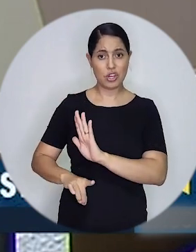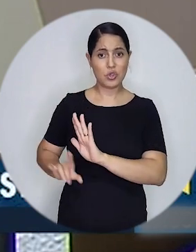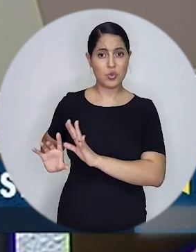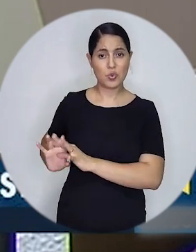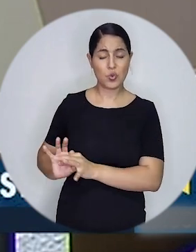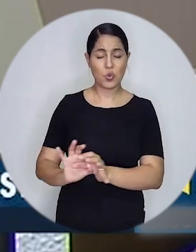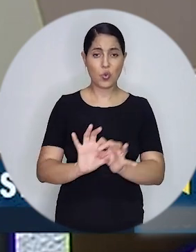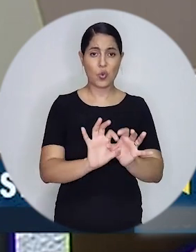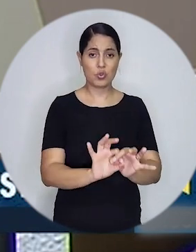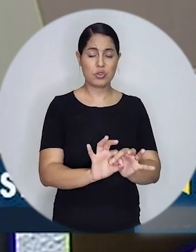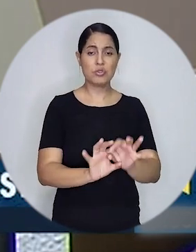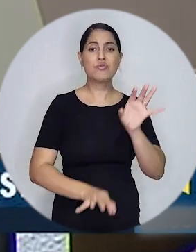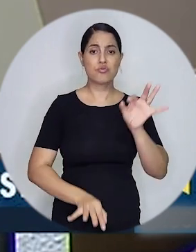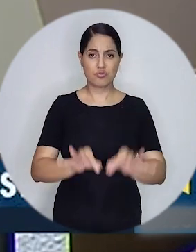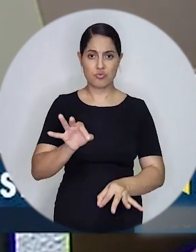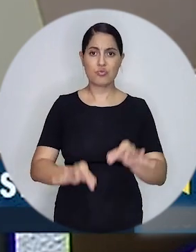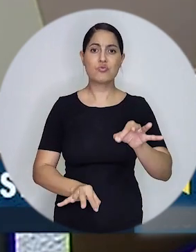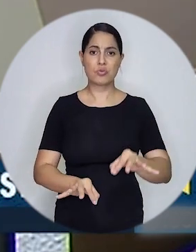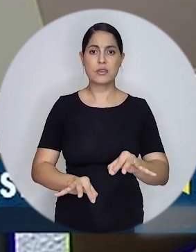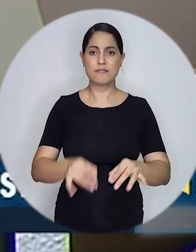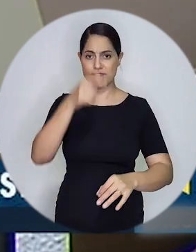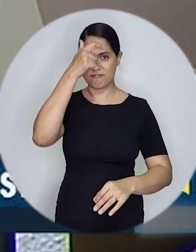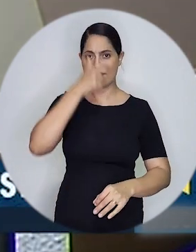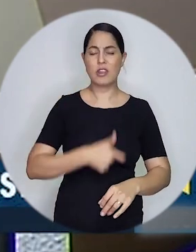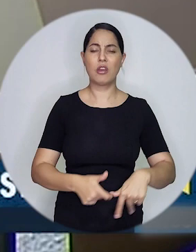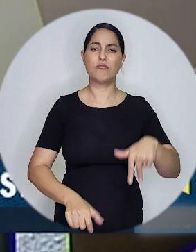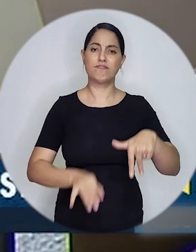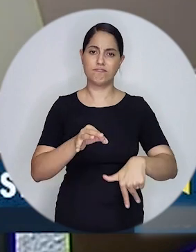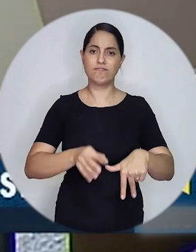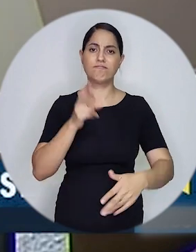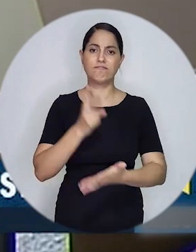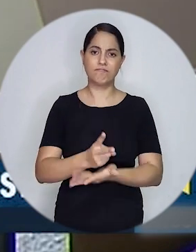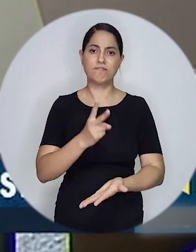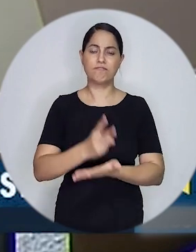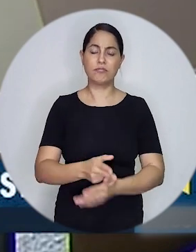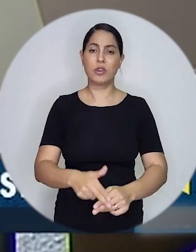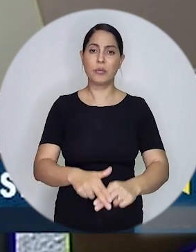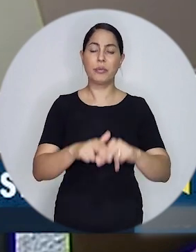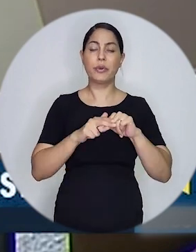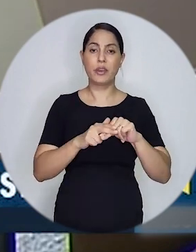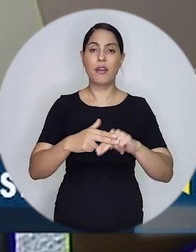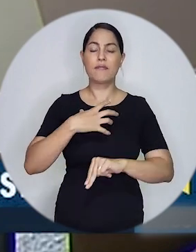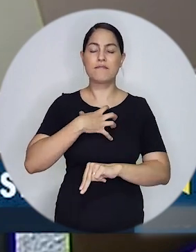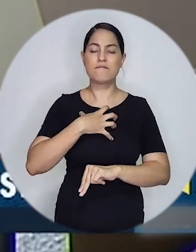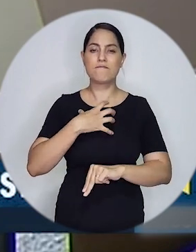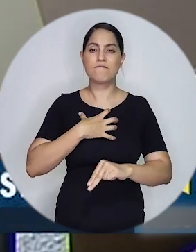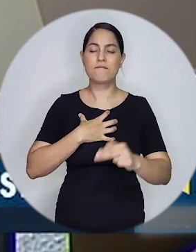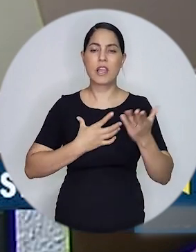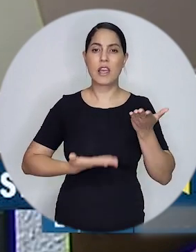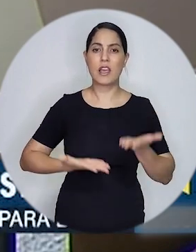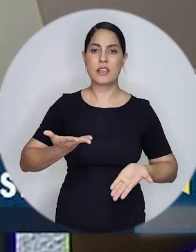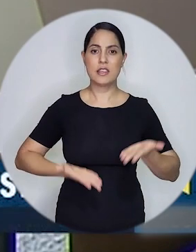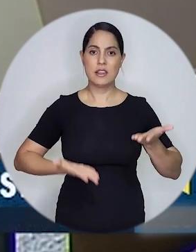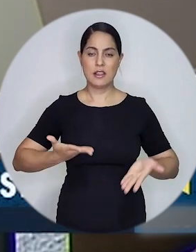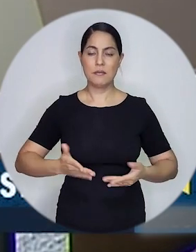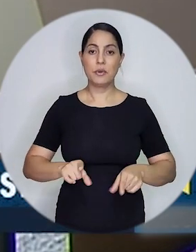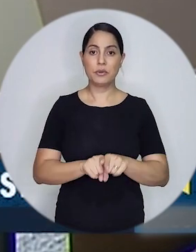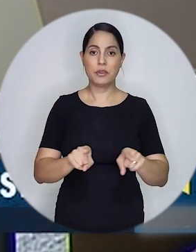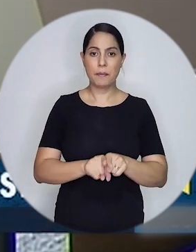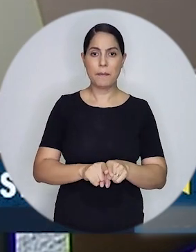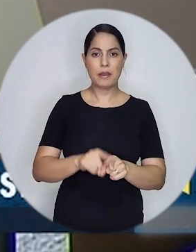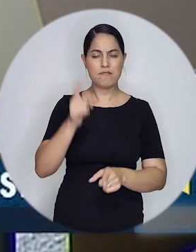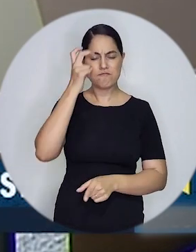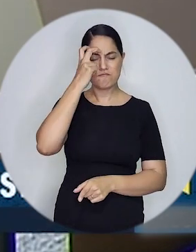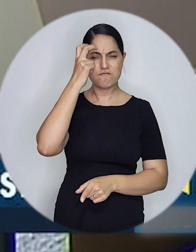segui as premissas análogas à de um juiz, ao me manter em equilíbrio emocional